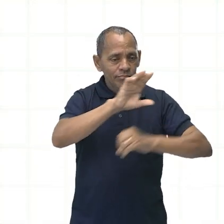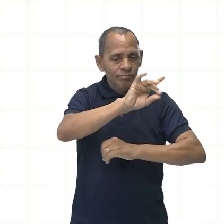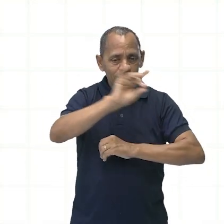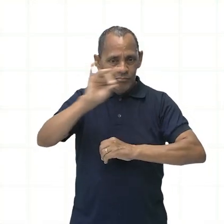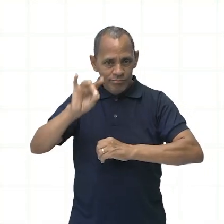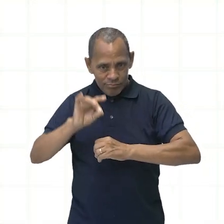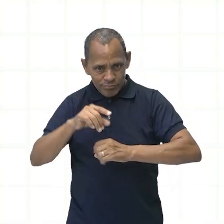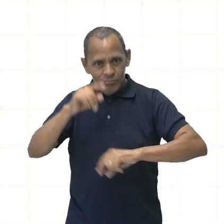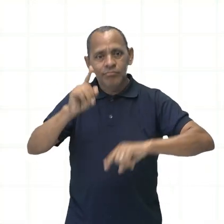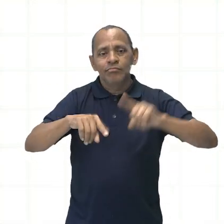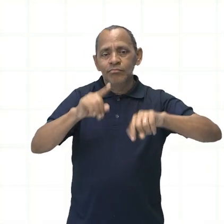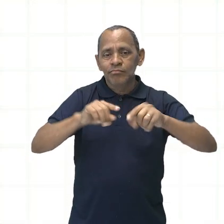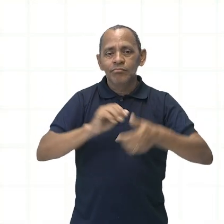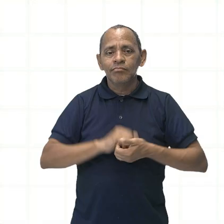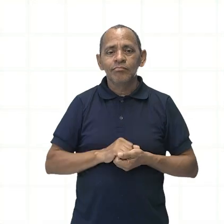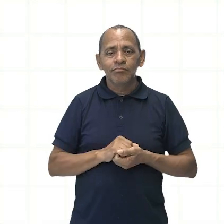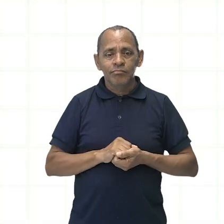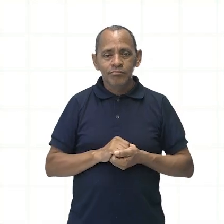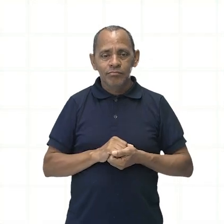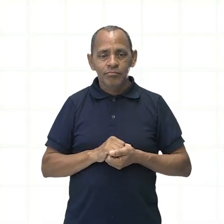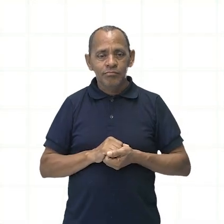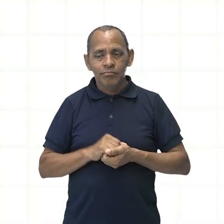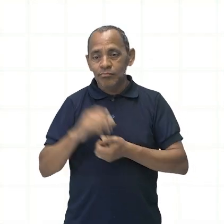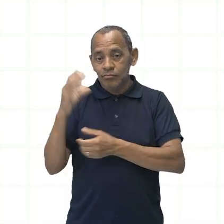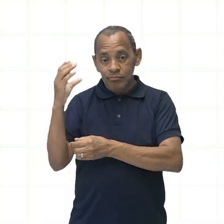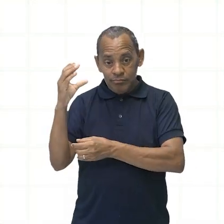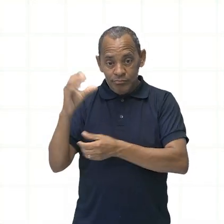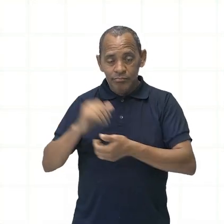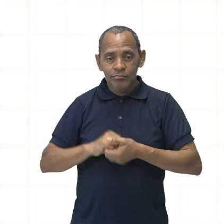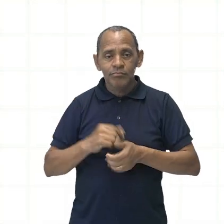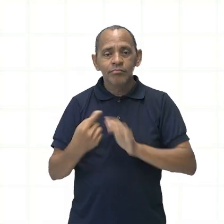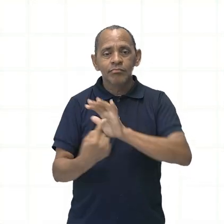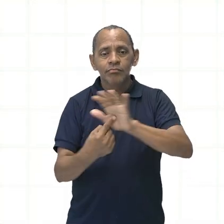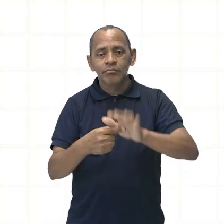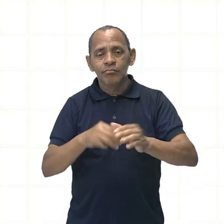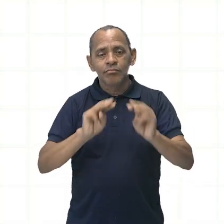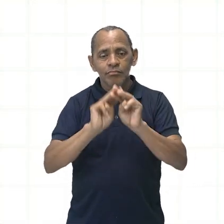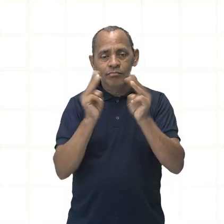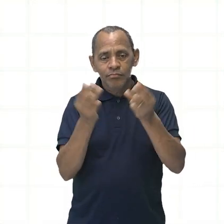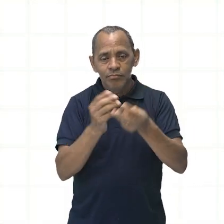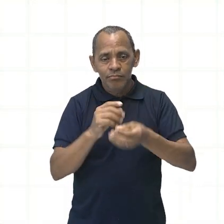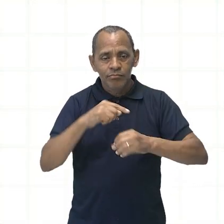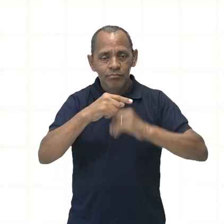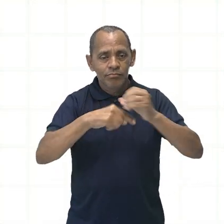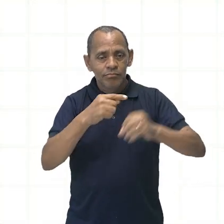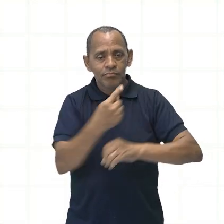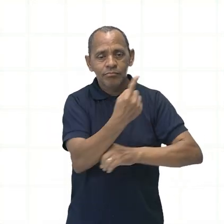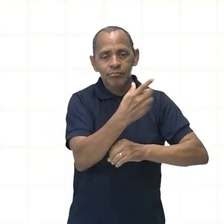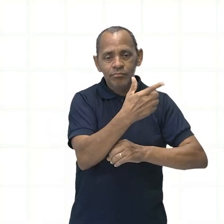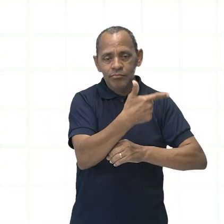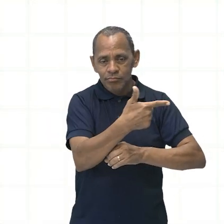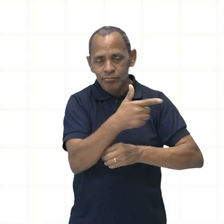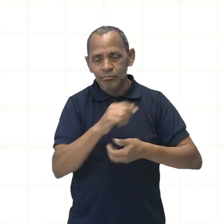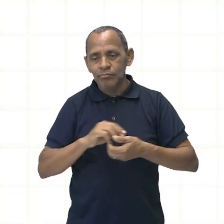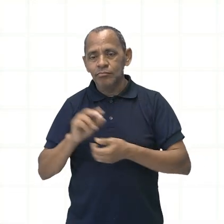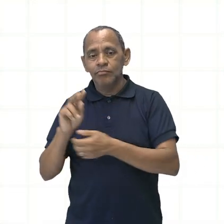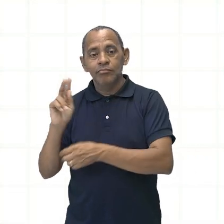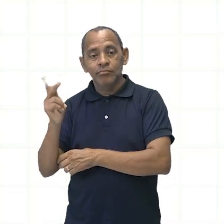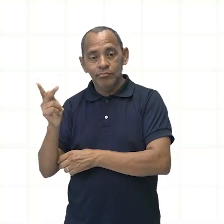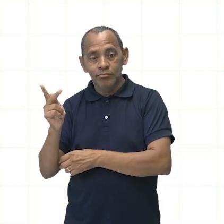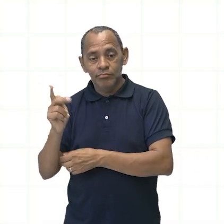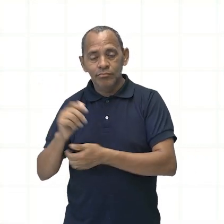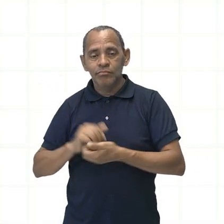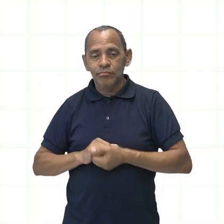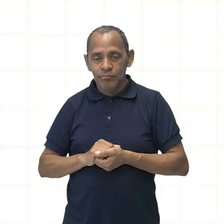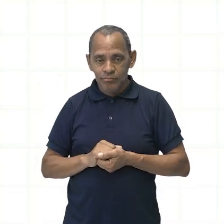dos elementos. Massa atômica do carbono apresenta massa atômica 12. Massa atômica do hidrogênio apresenta